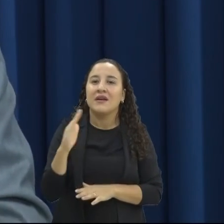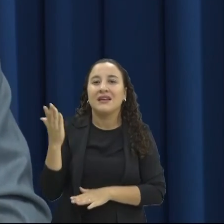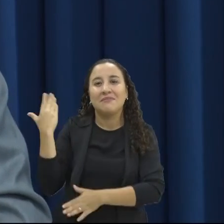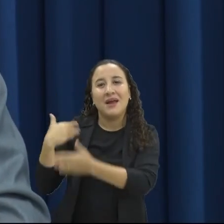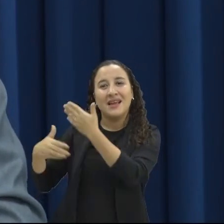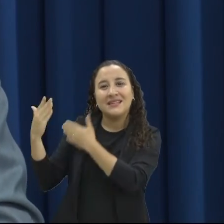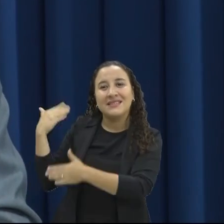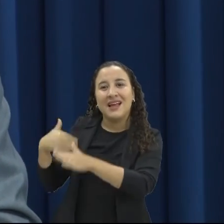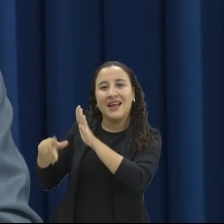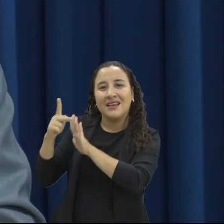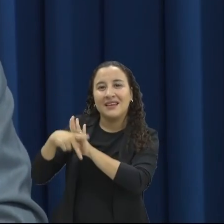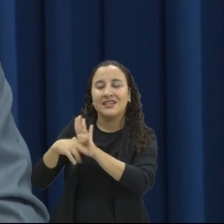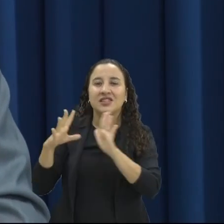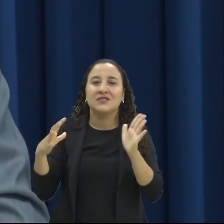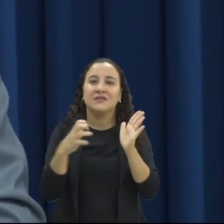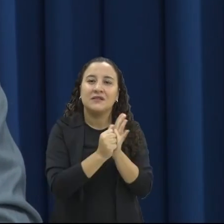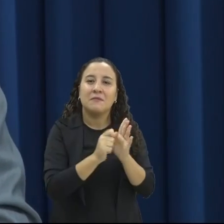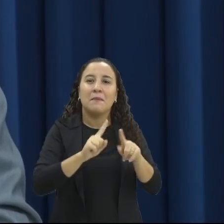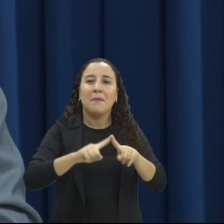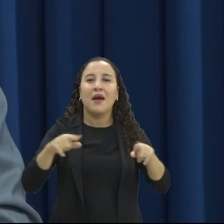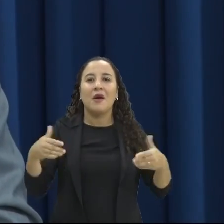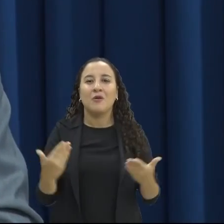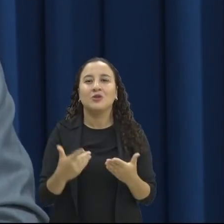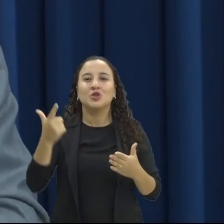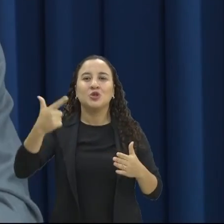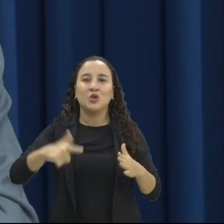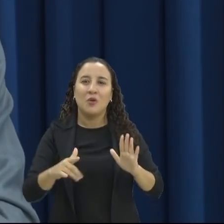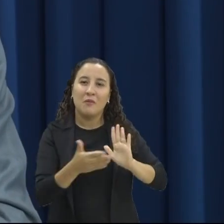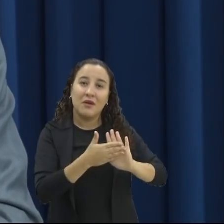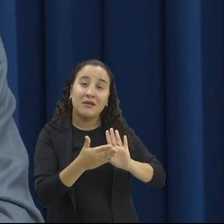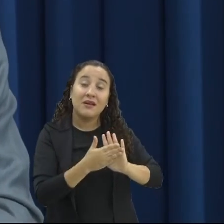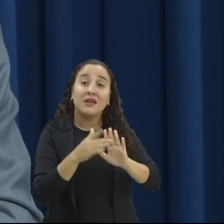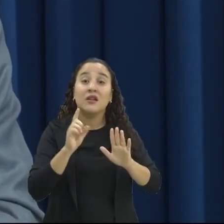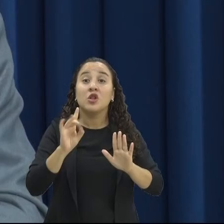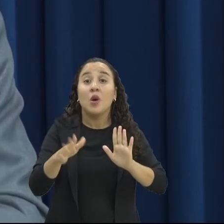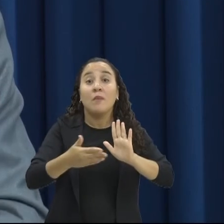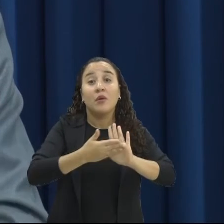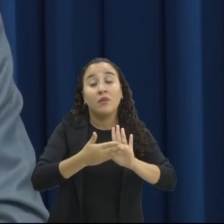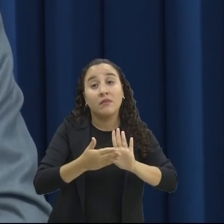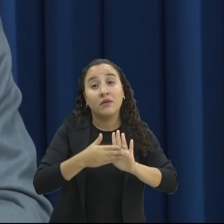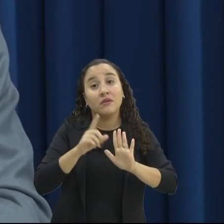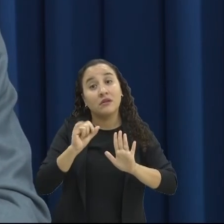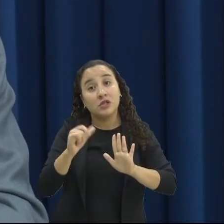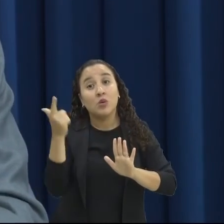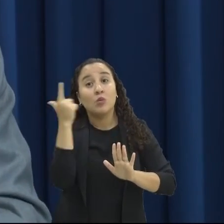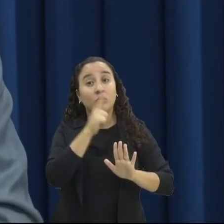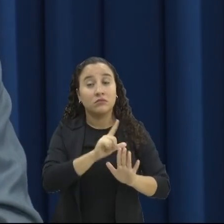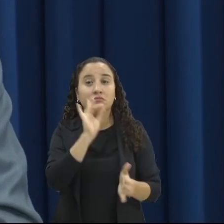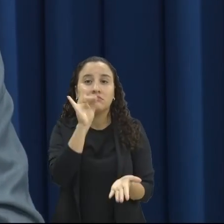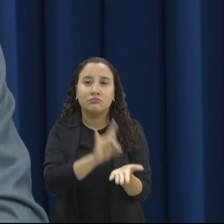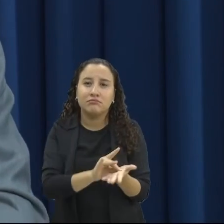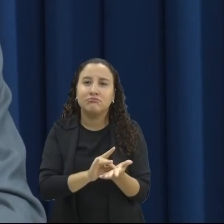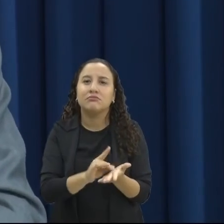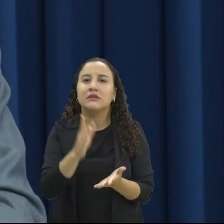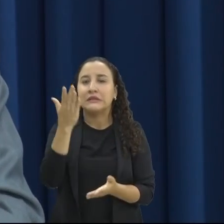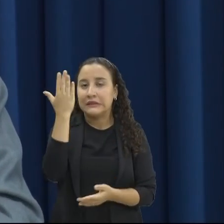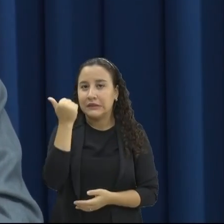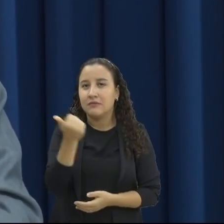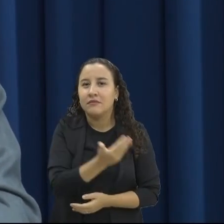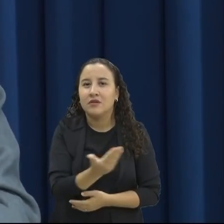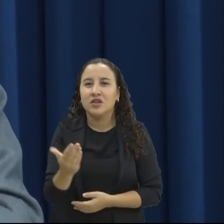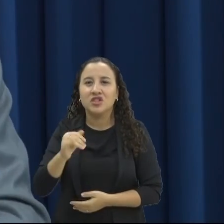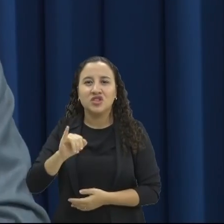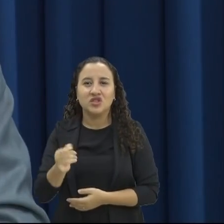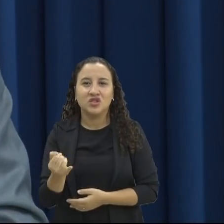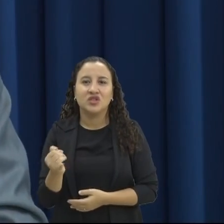passado, que está lá registrado e que agora vem novamente como promessa. Eu só vou prometer o que eu posso cumprir. E saiba disso, a partir de